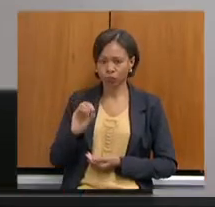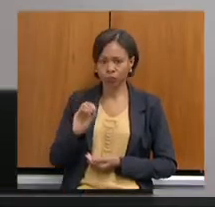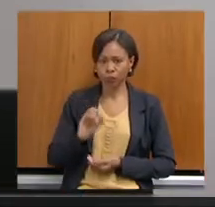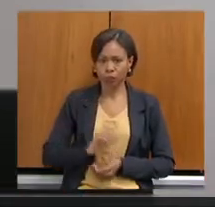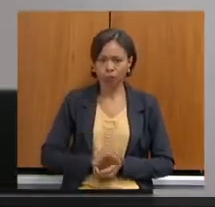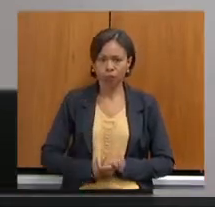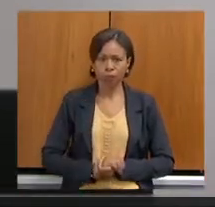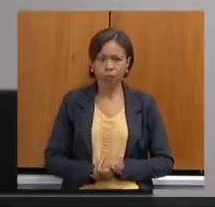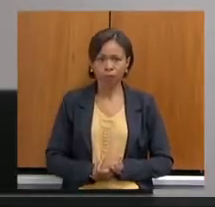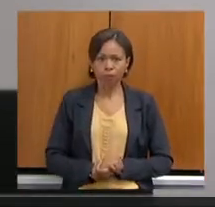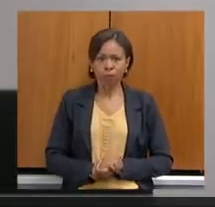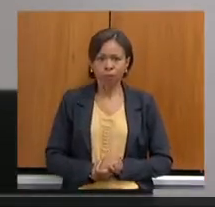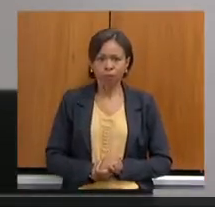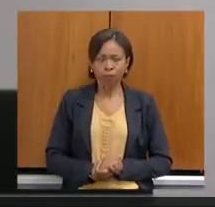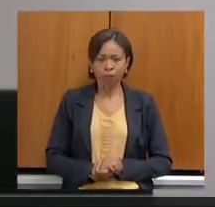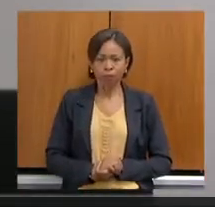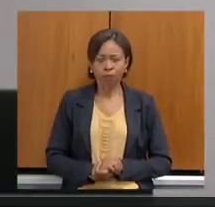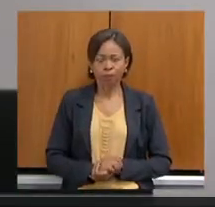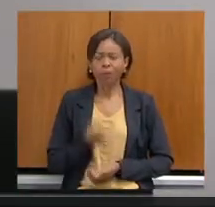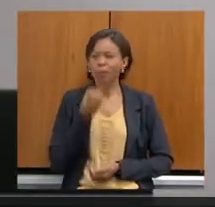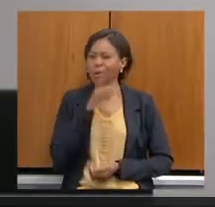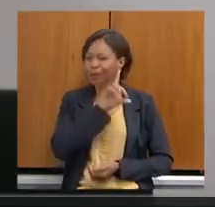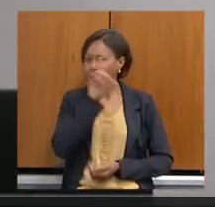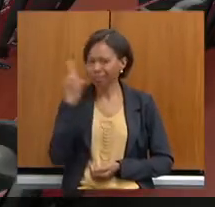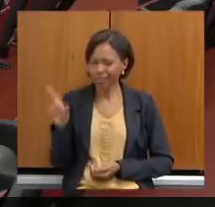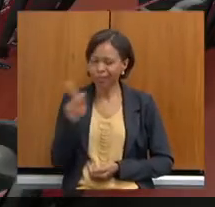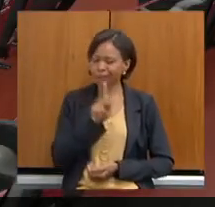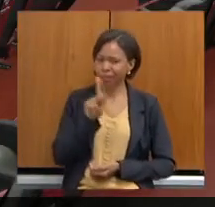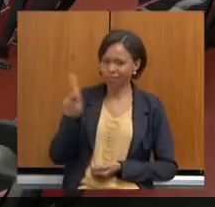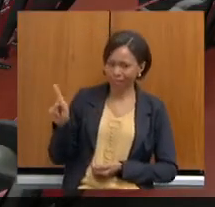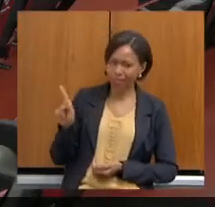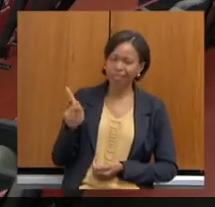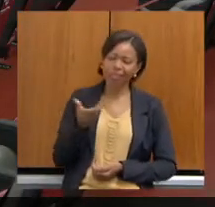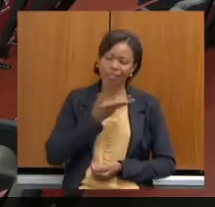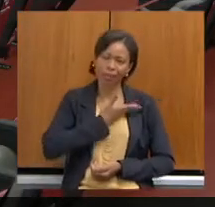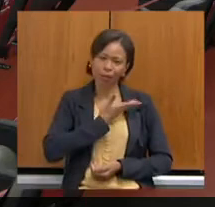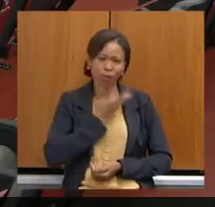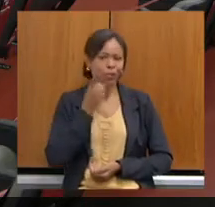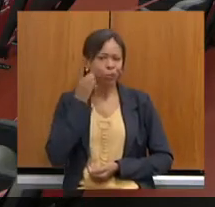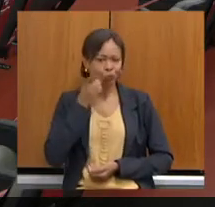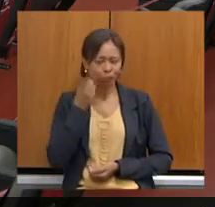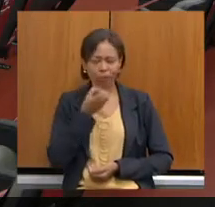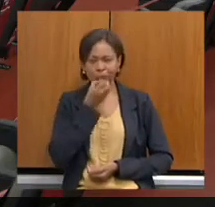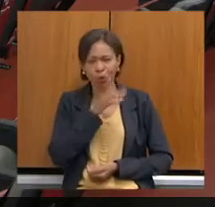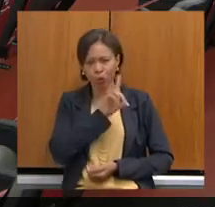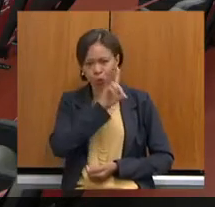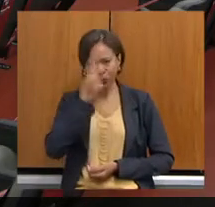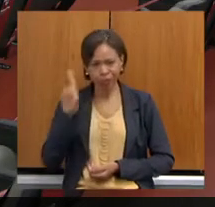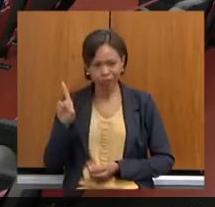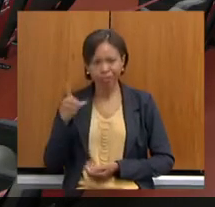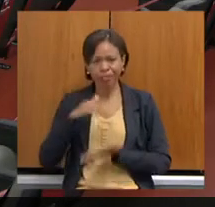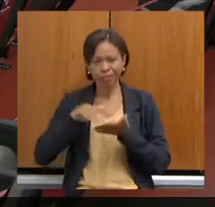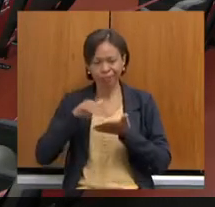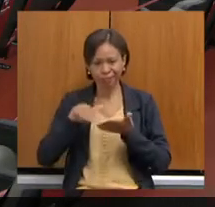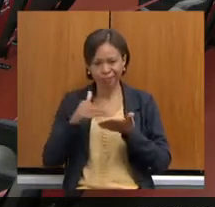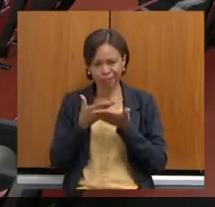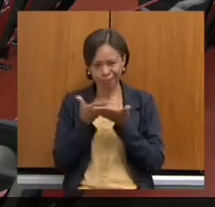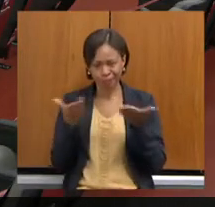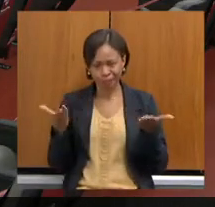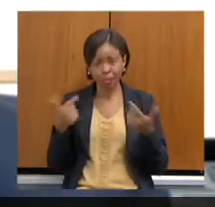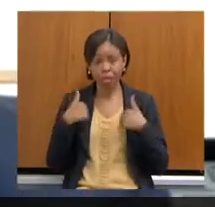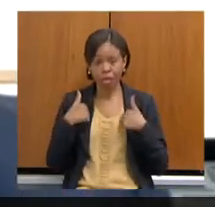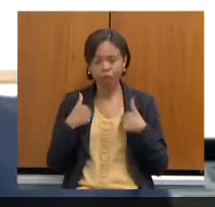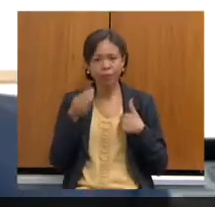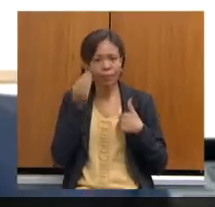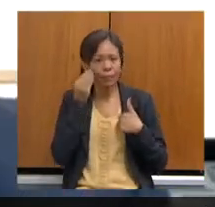E aí Oi bom dia presidente Bom dia colega de parlamentario bom dia secretária é